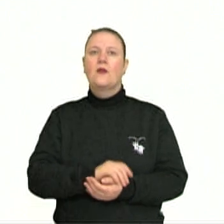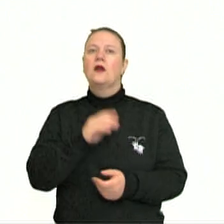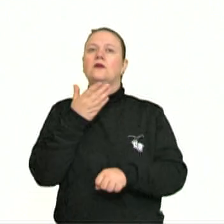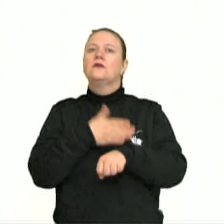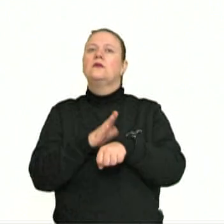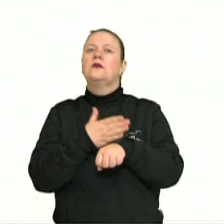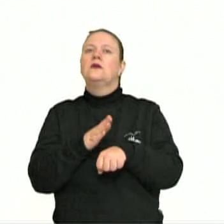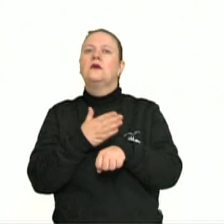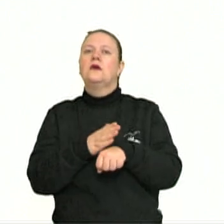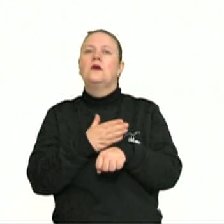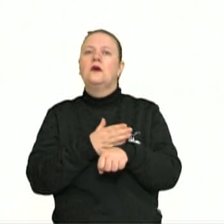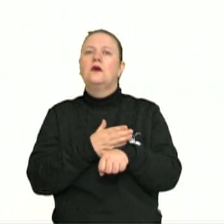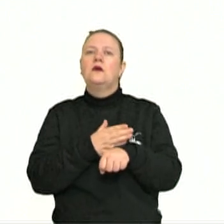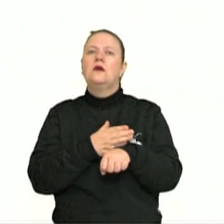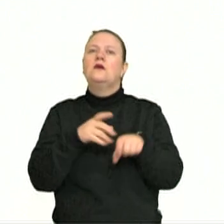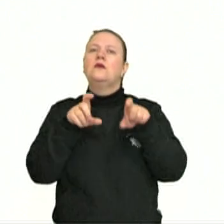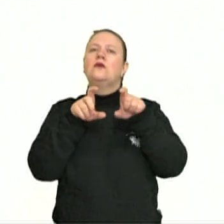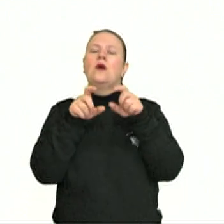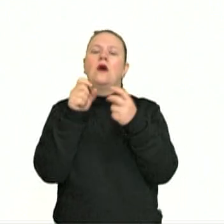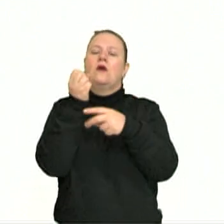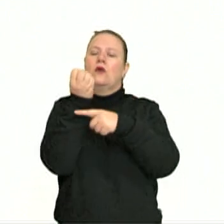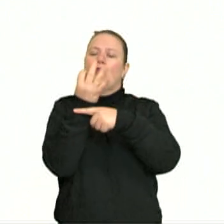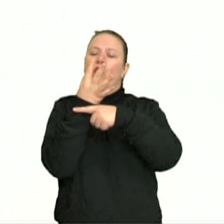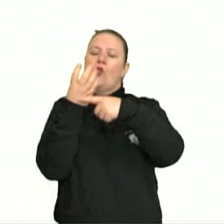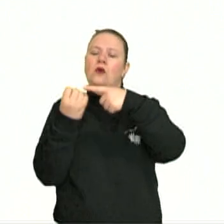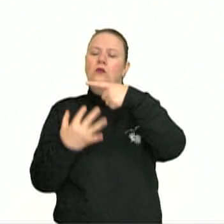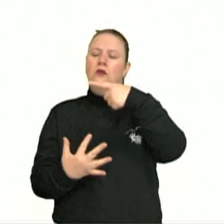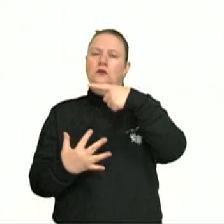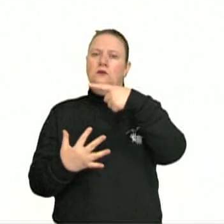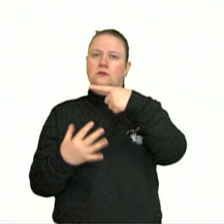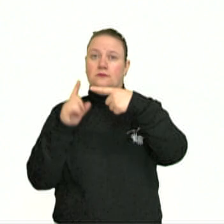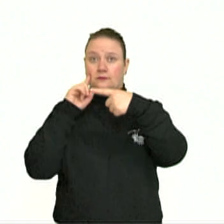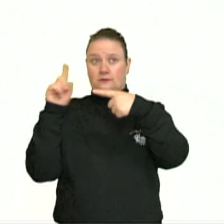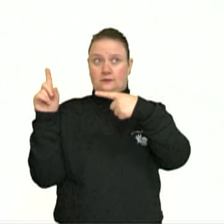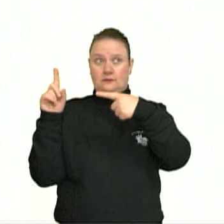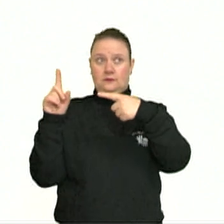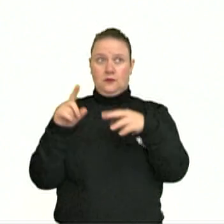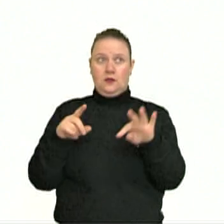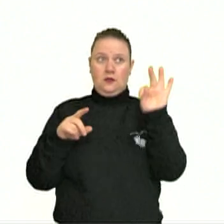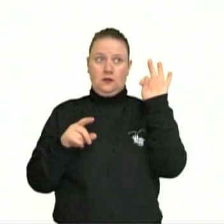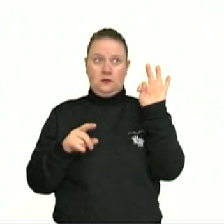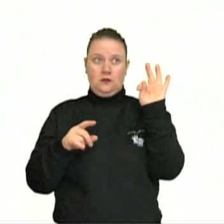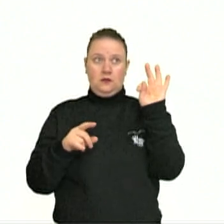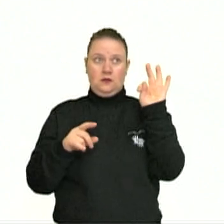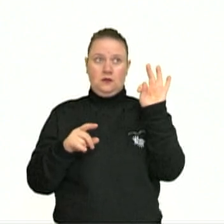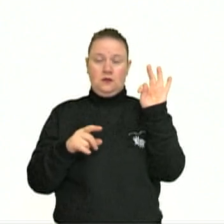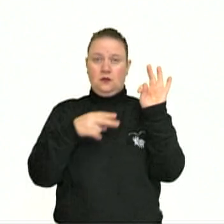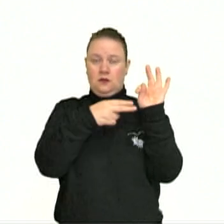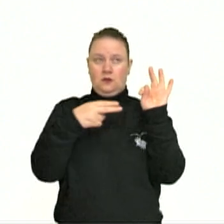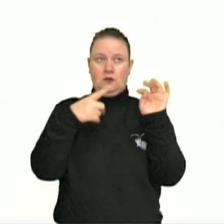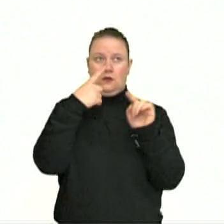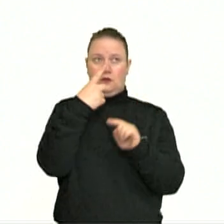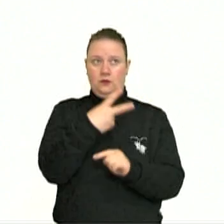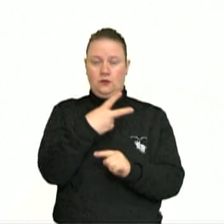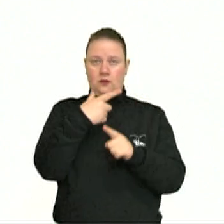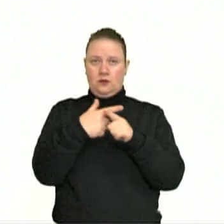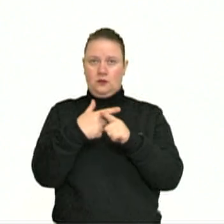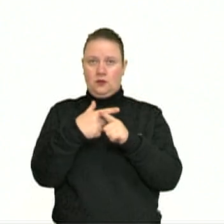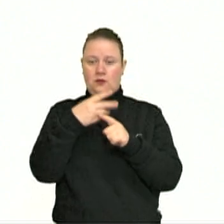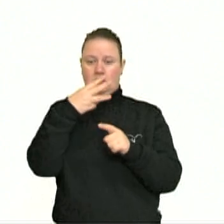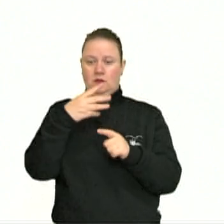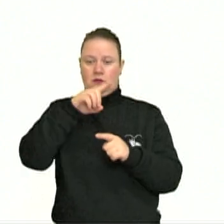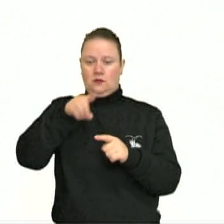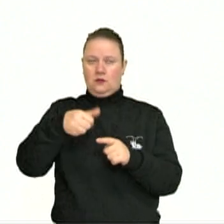a fração 4 dividido por 10 é 0,4, ou seja, eu vou ter T igual 2 vezes o π, que é 3,14, já substitui o